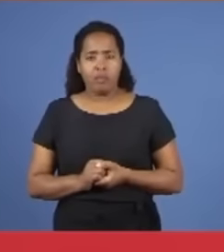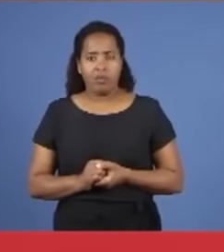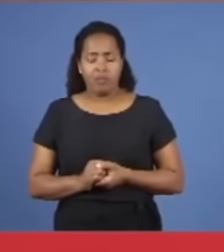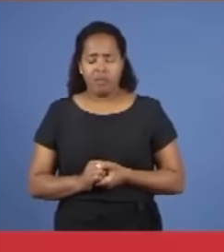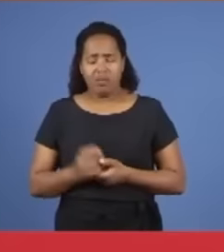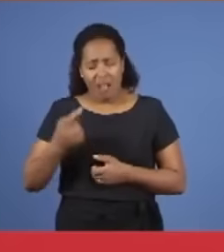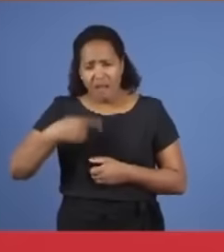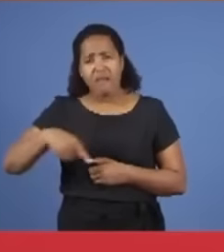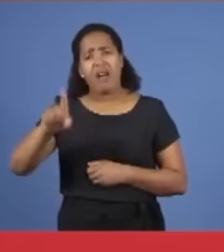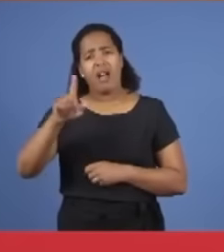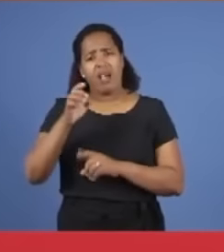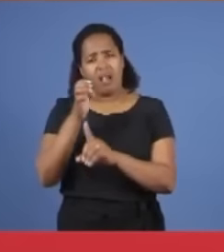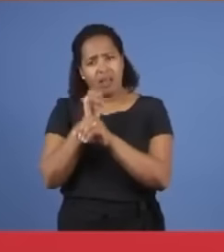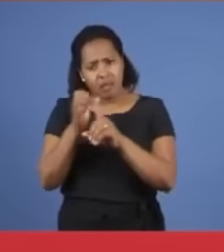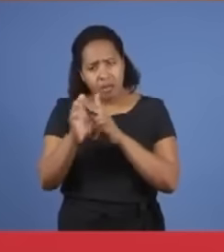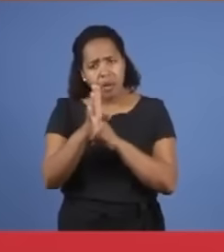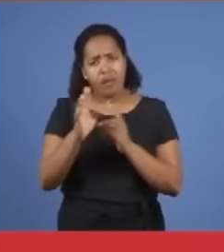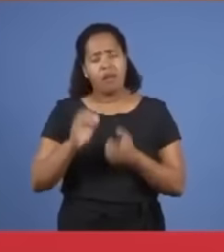escola dominical.